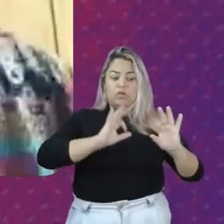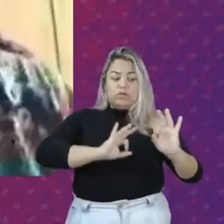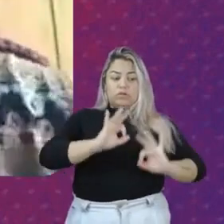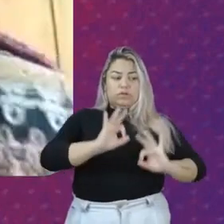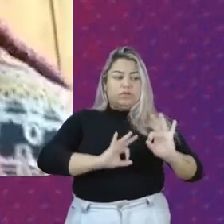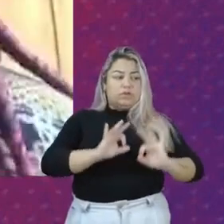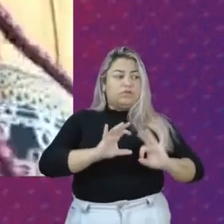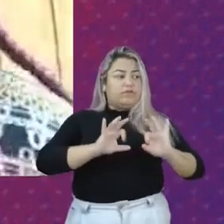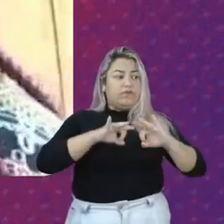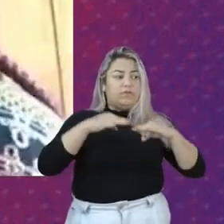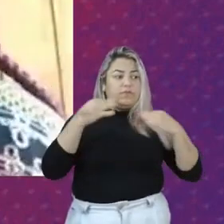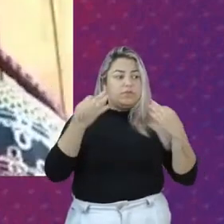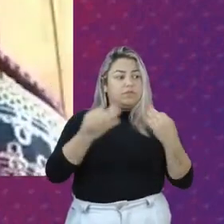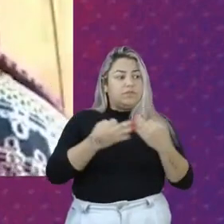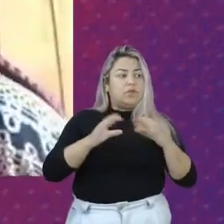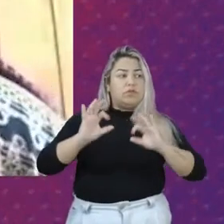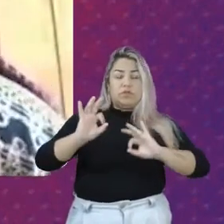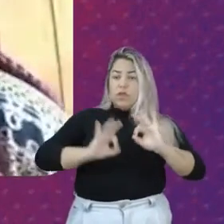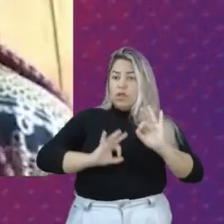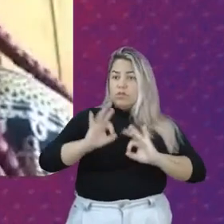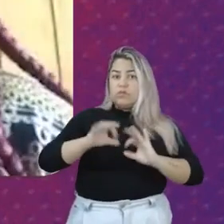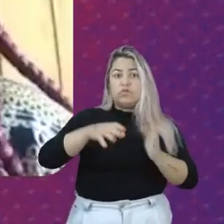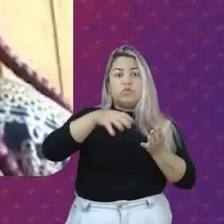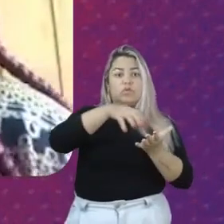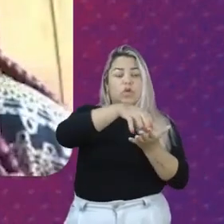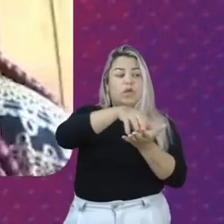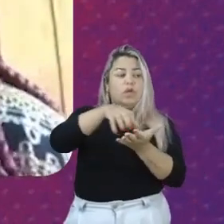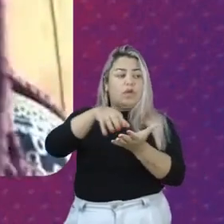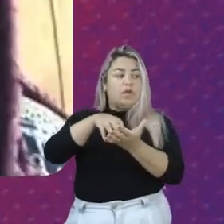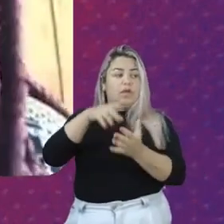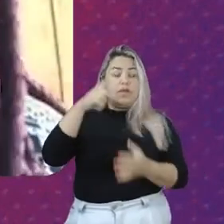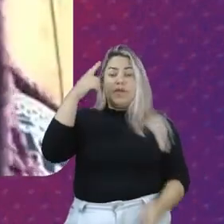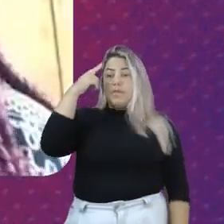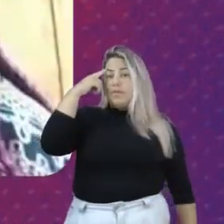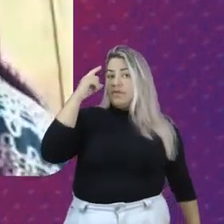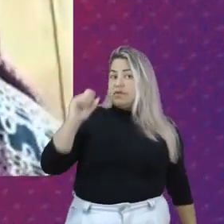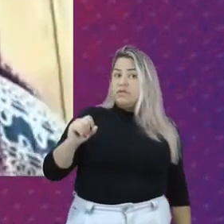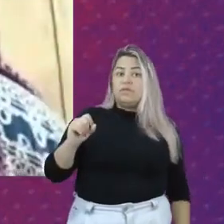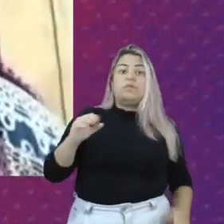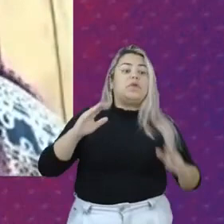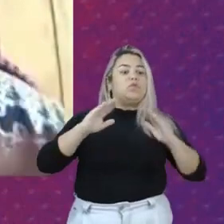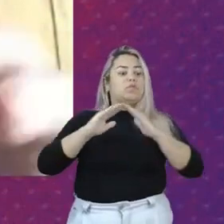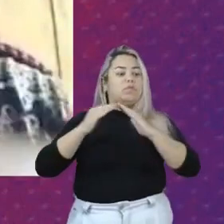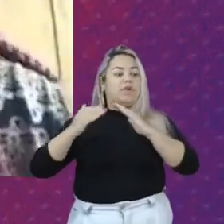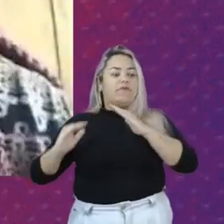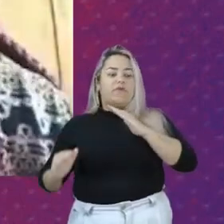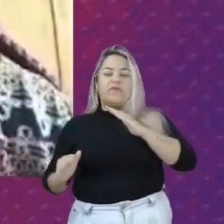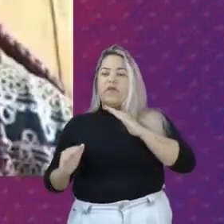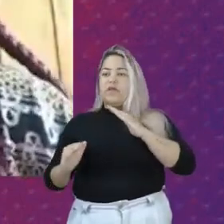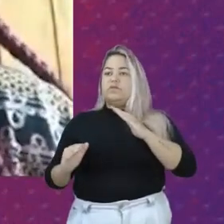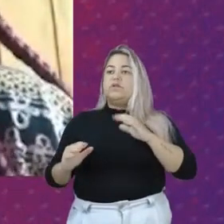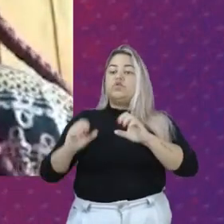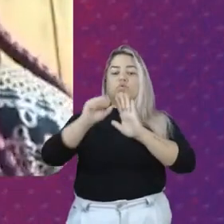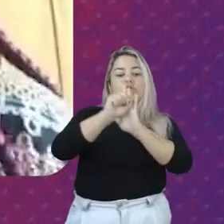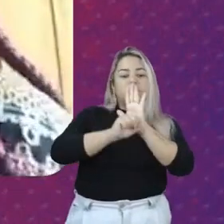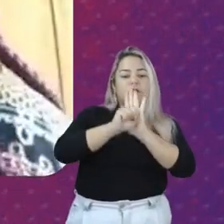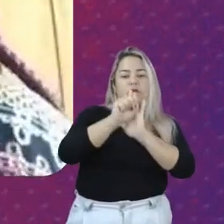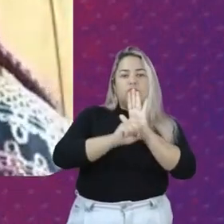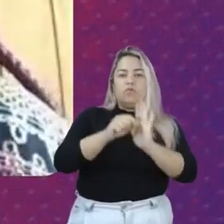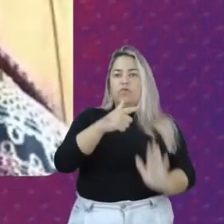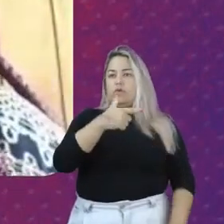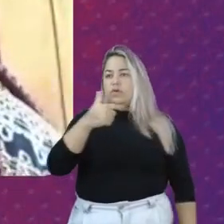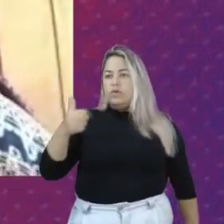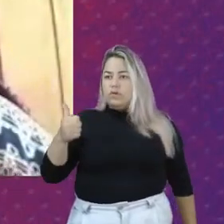famílias, organizando os territórios. Então, pensar numa favela, né, que no século XXI vive